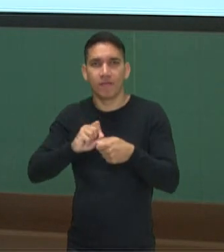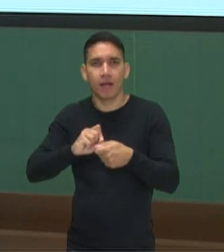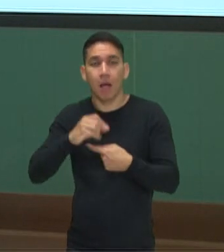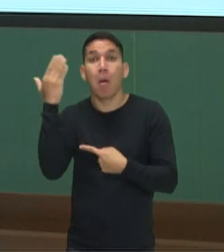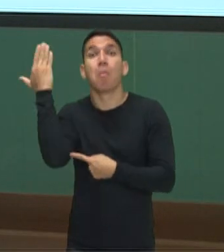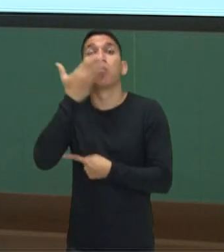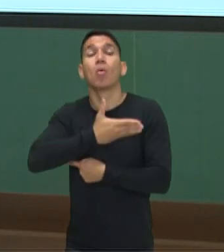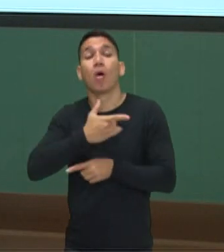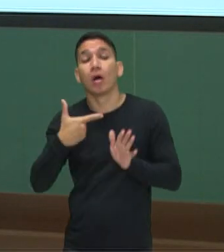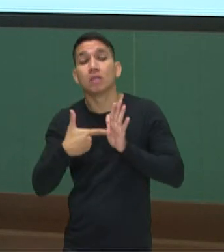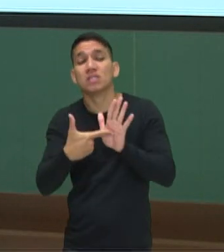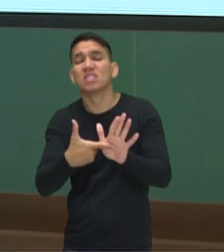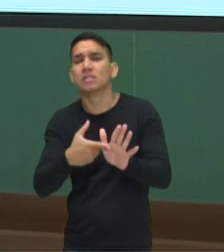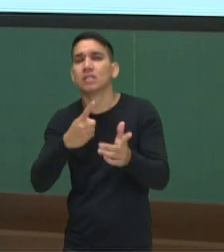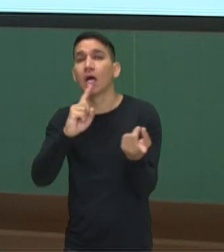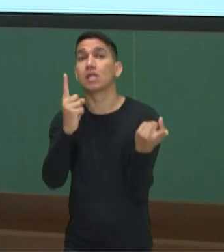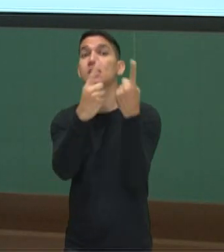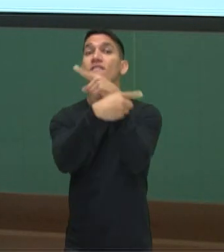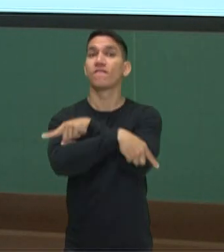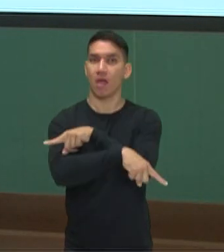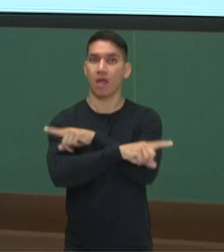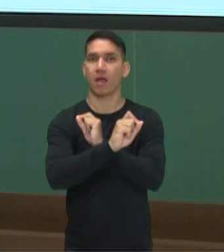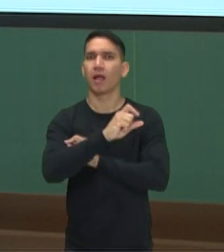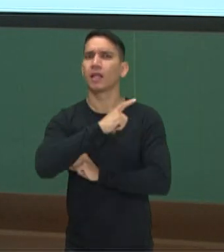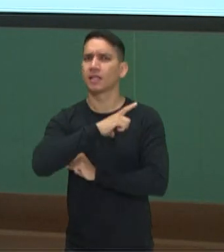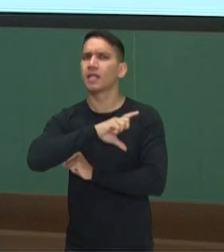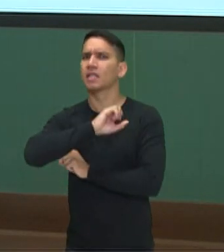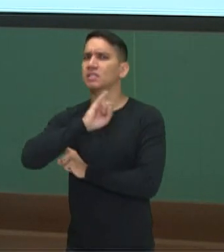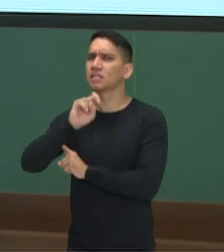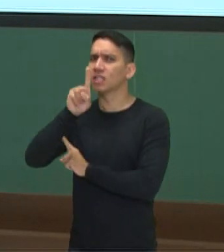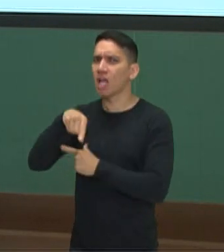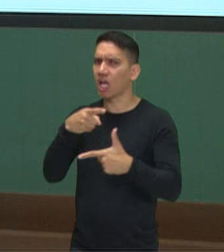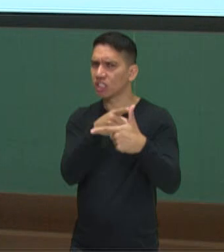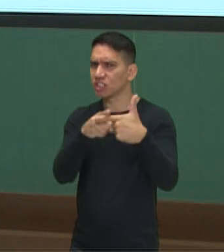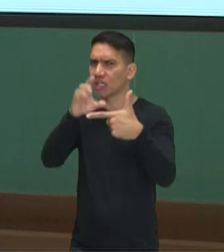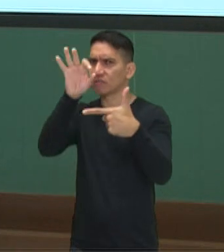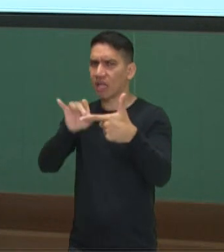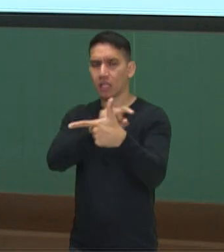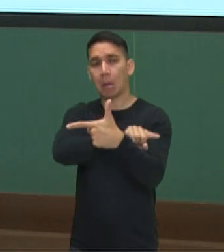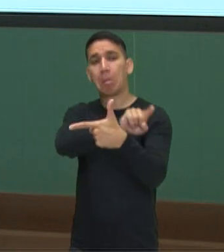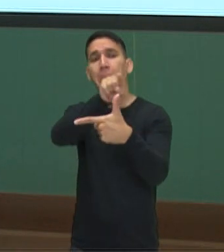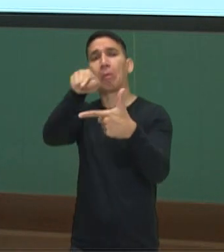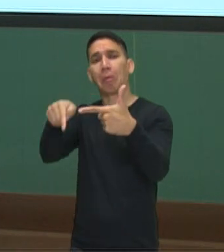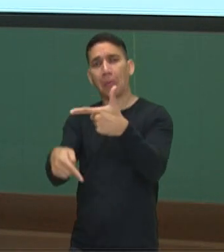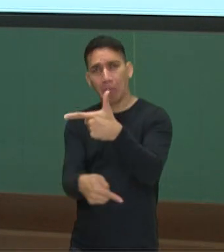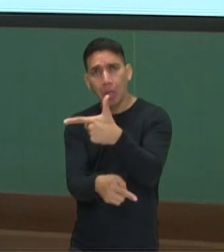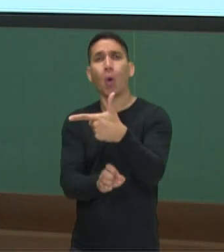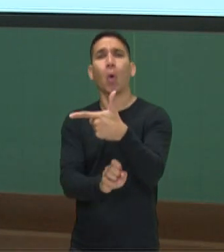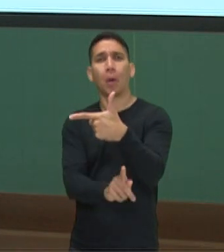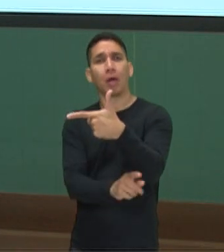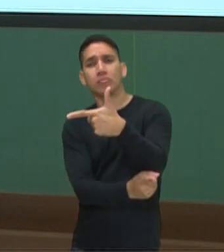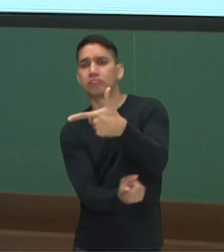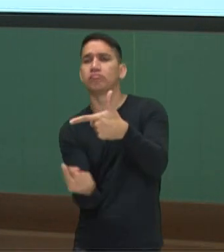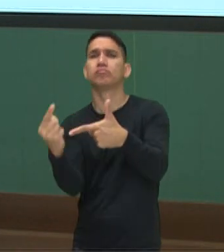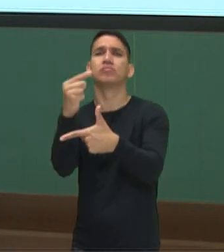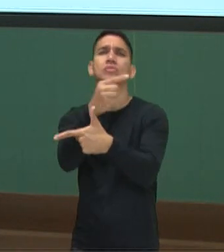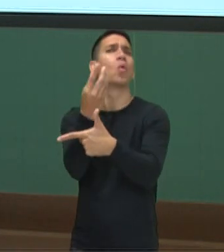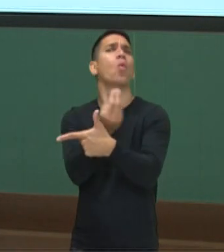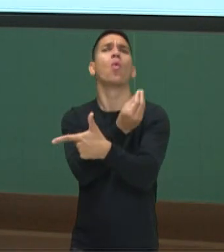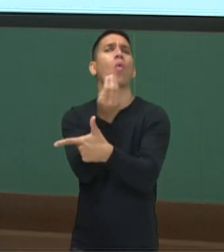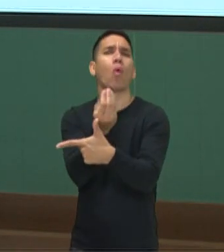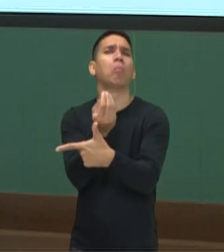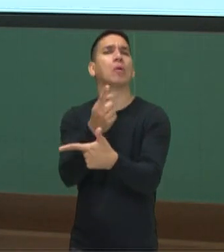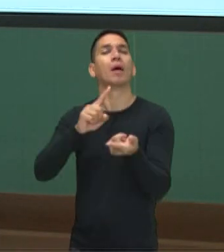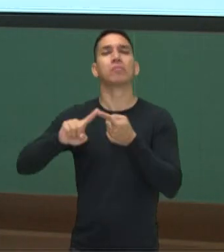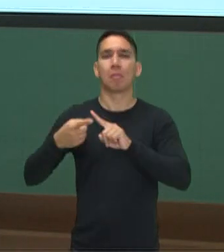prova real para ver se a nossa divisão está correta. Será que aqui ela vai funcionar da mesma maneira, né? Com a